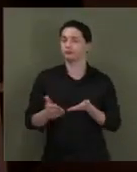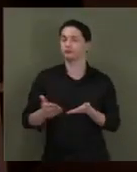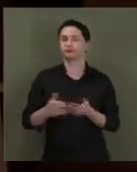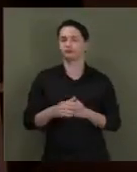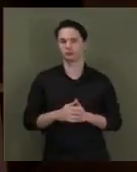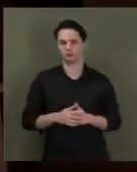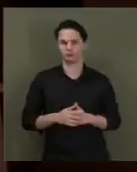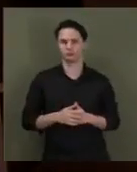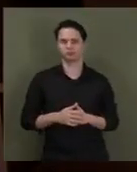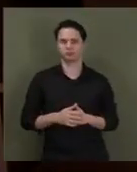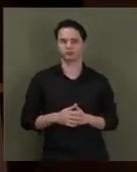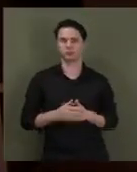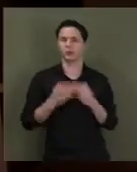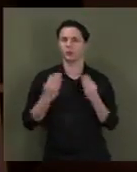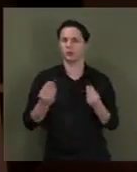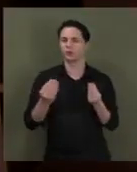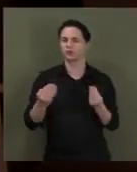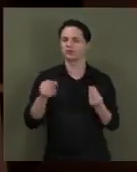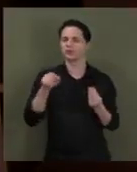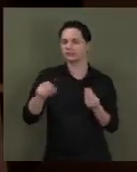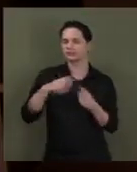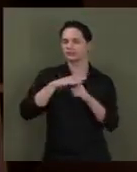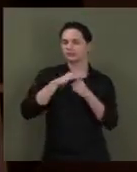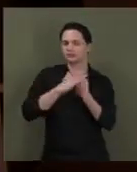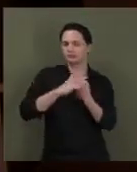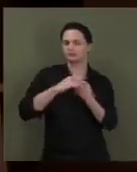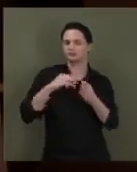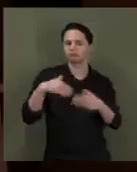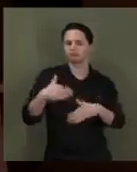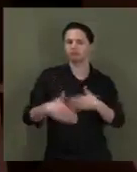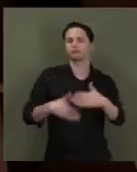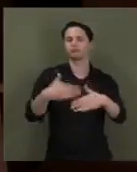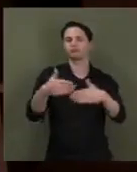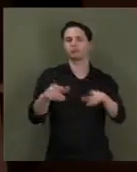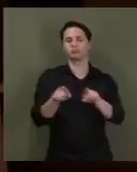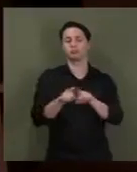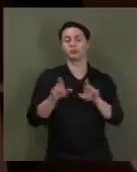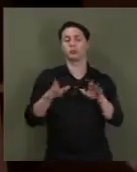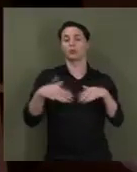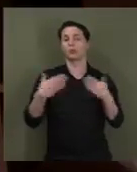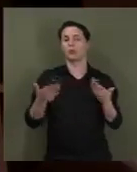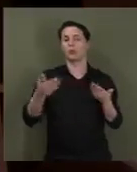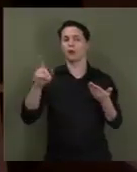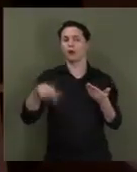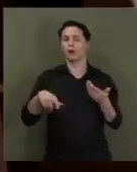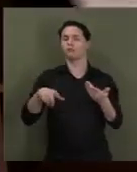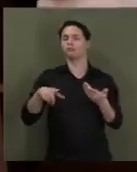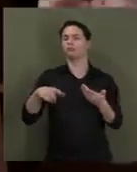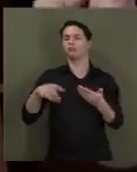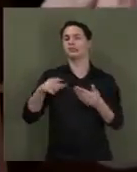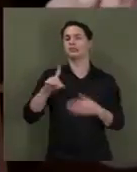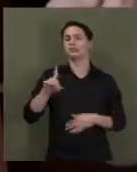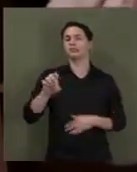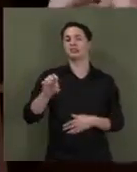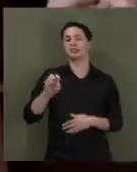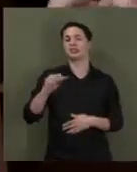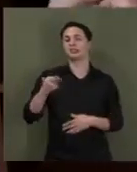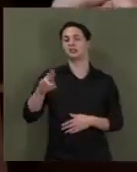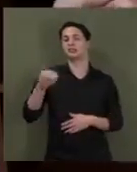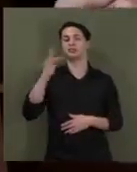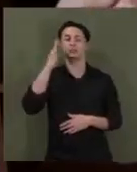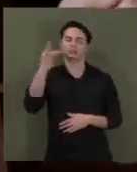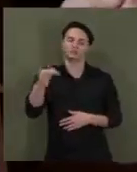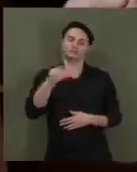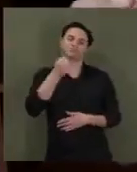que circunstâncias se estabelece e qual destino almeja,